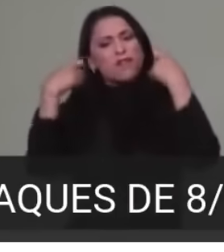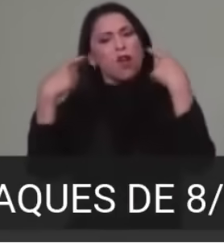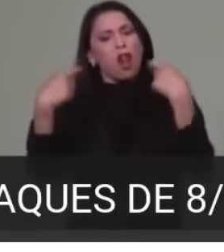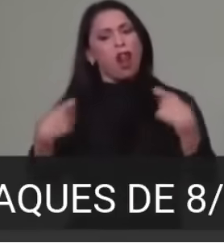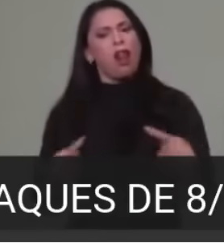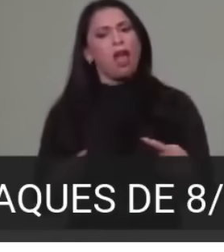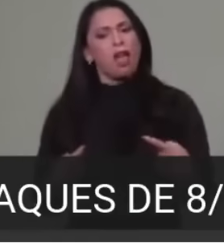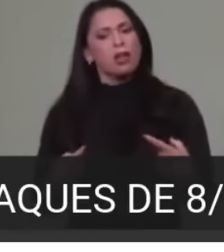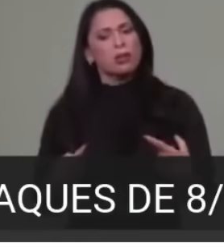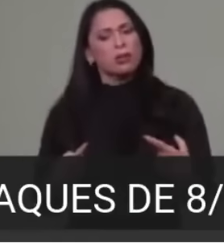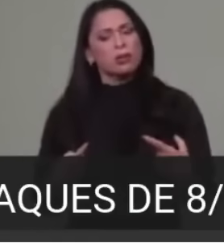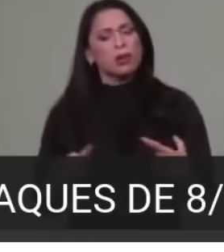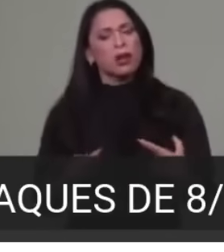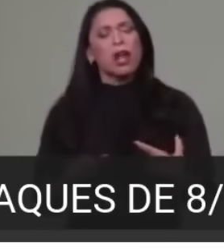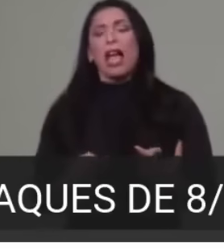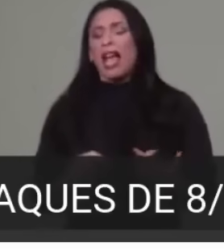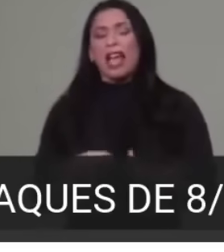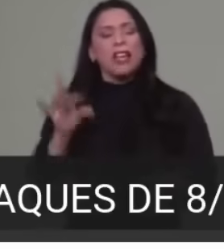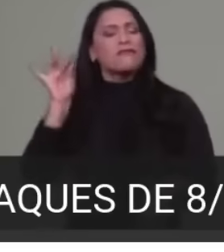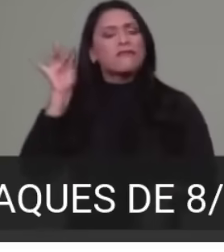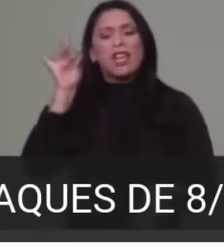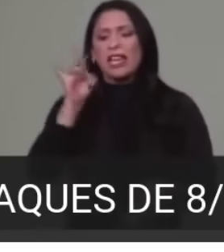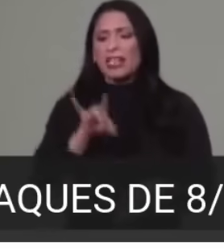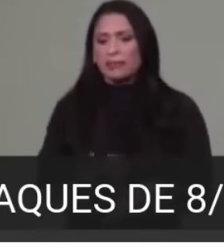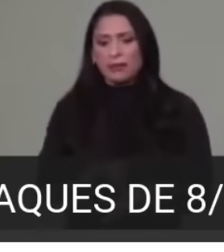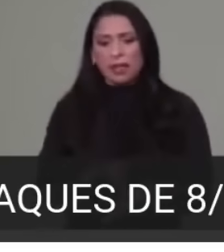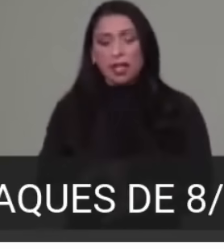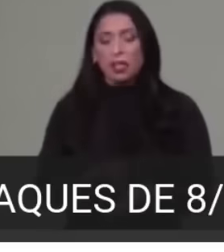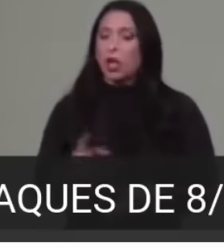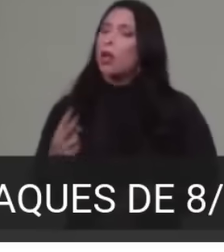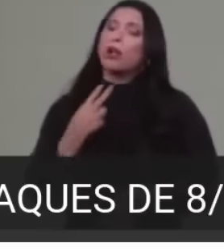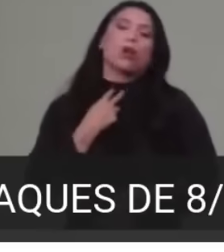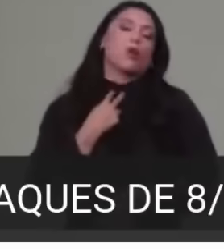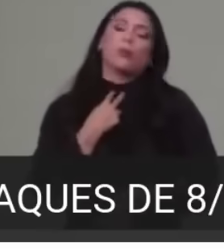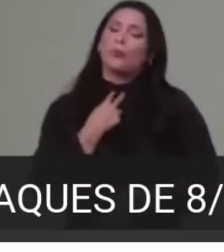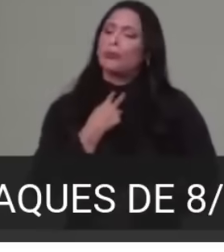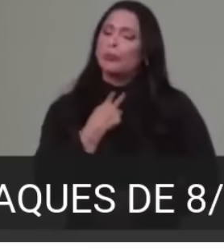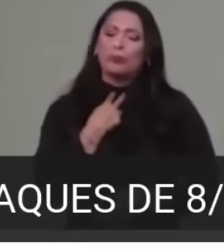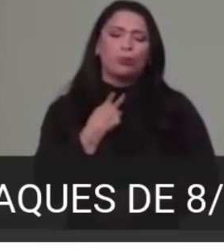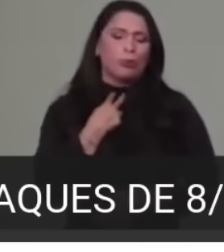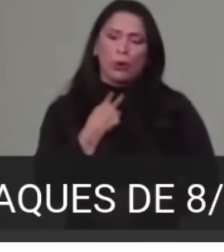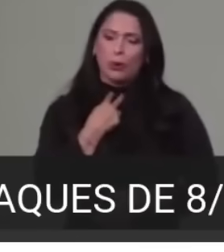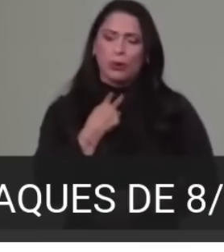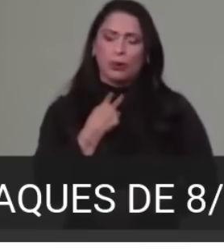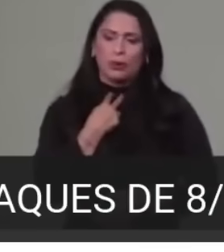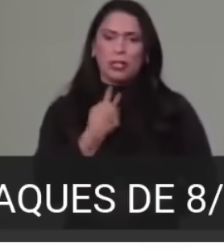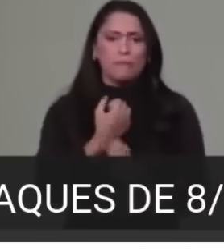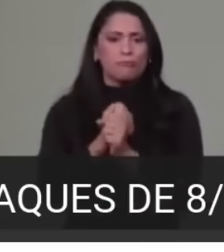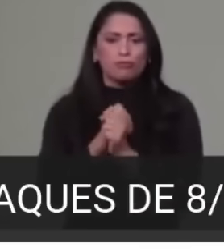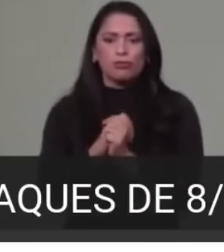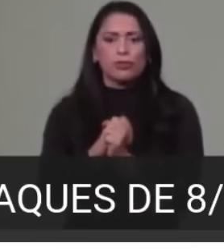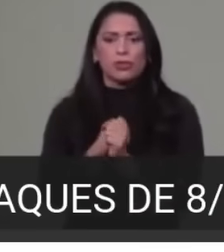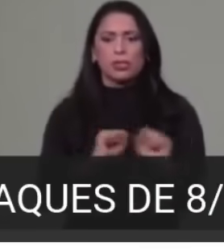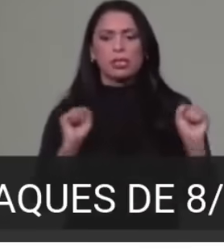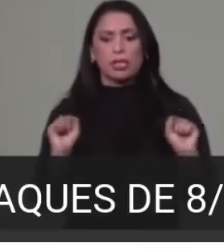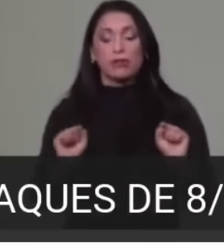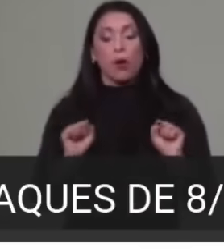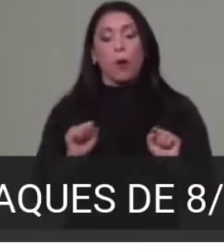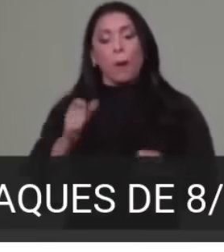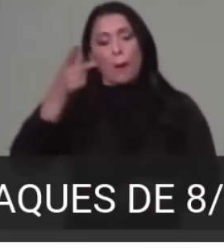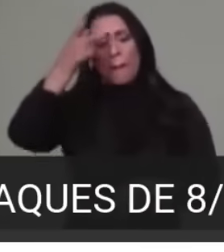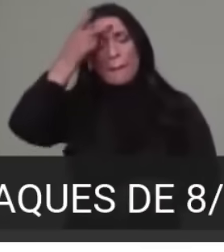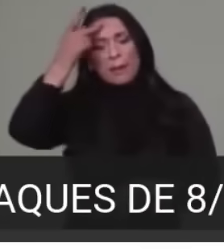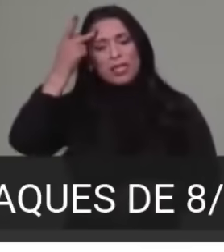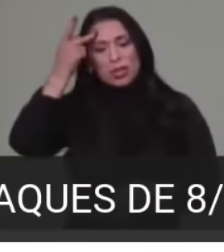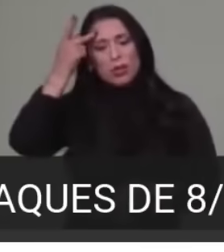e isso é um fato notório não é possível não é possível que alguém isso é